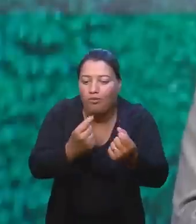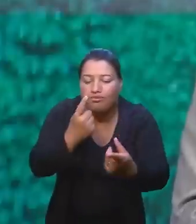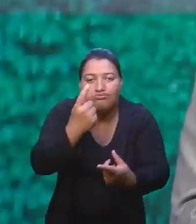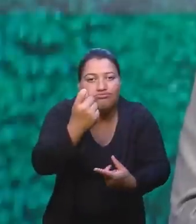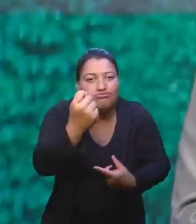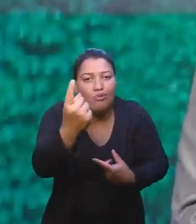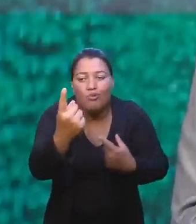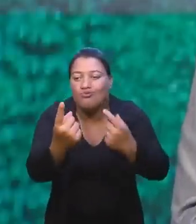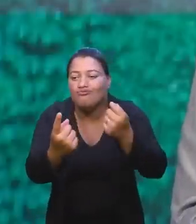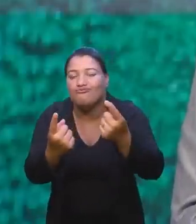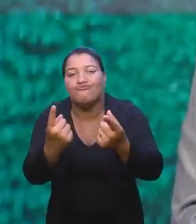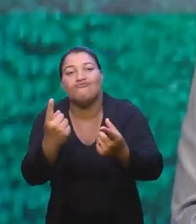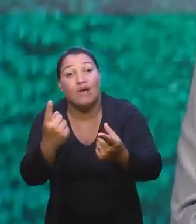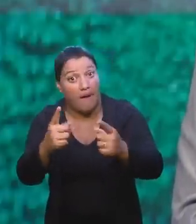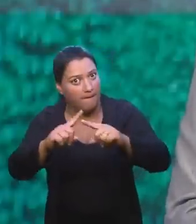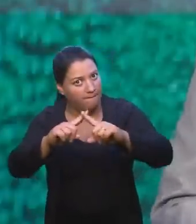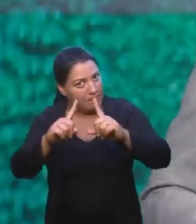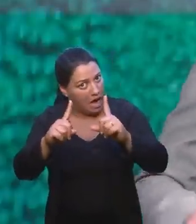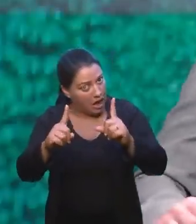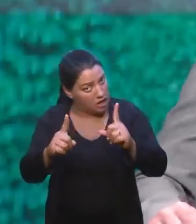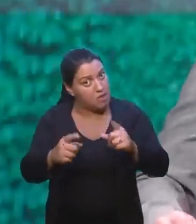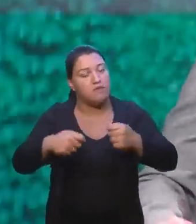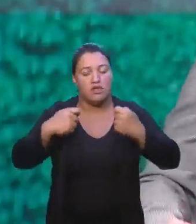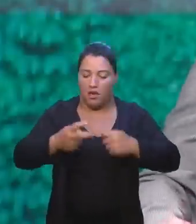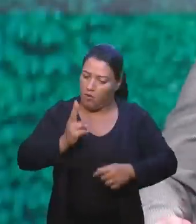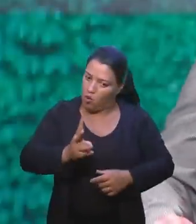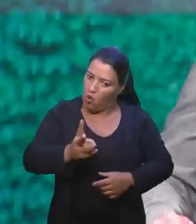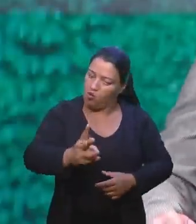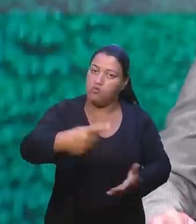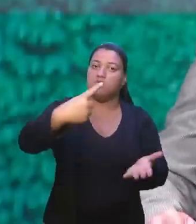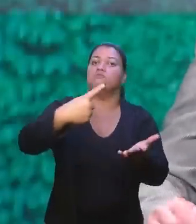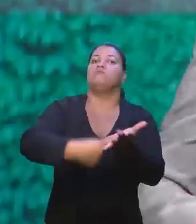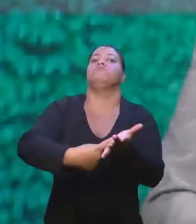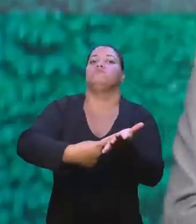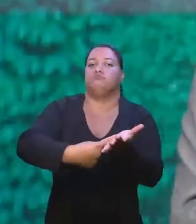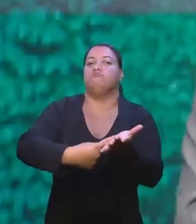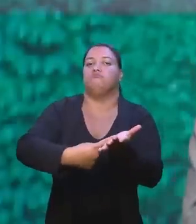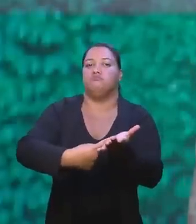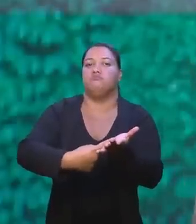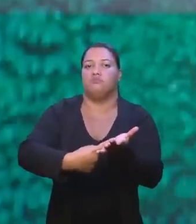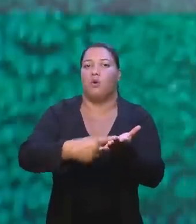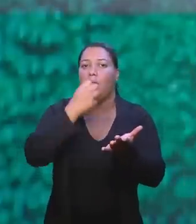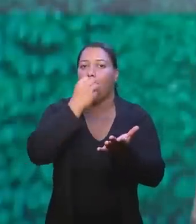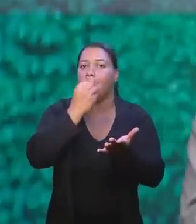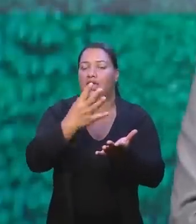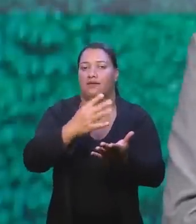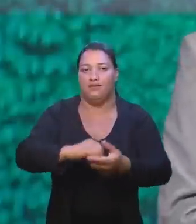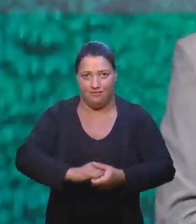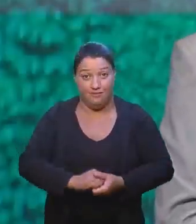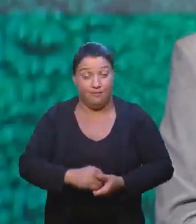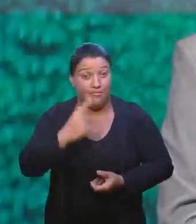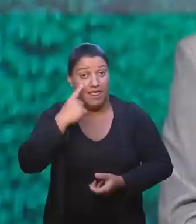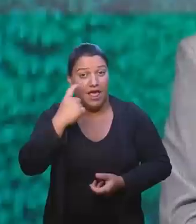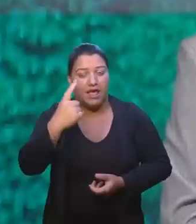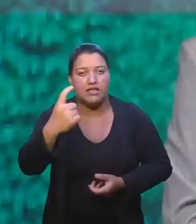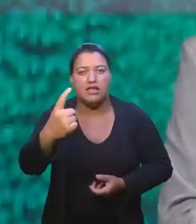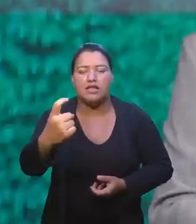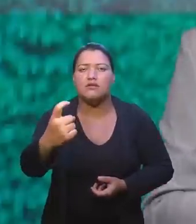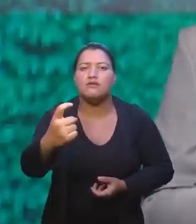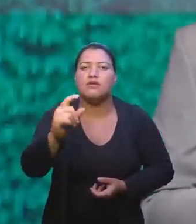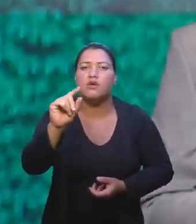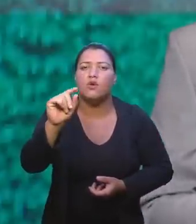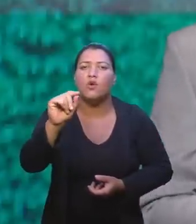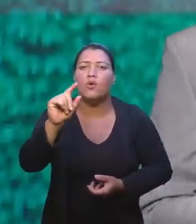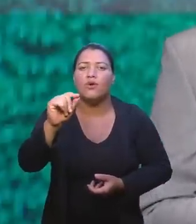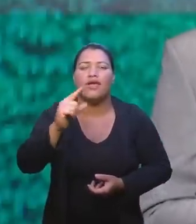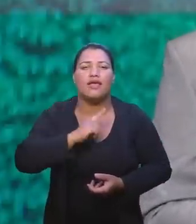assim, temos que seguir compromissados com o bem. E é interessante que algo